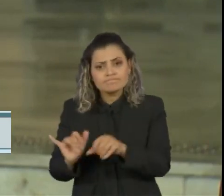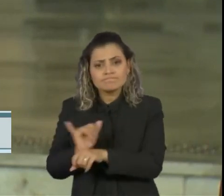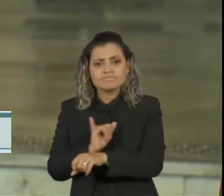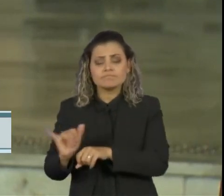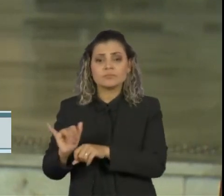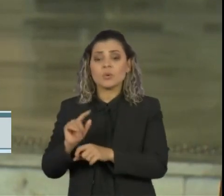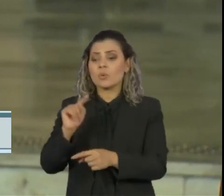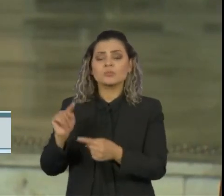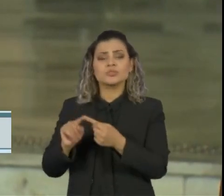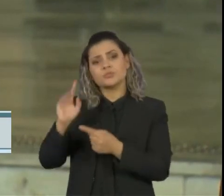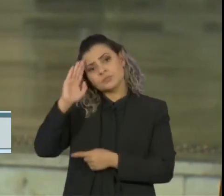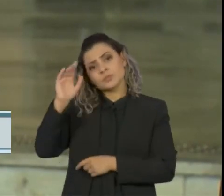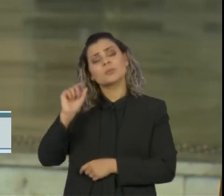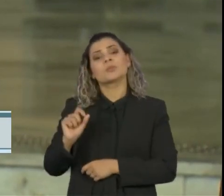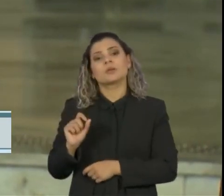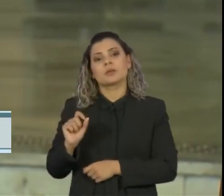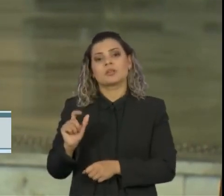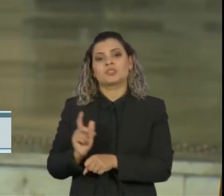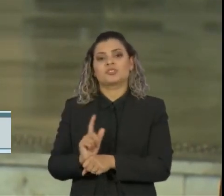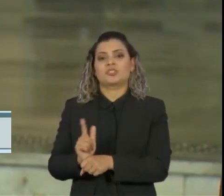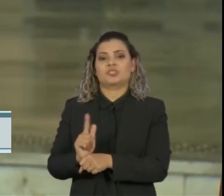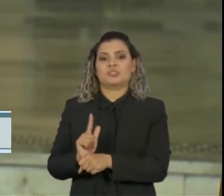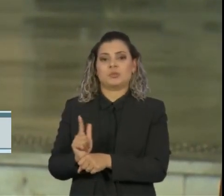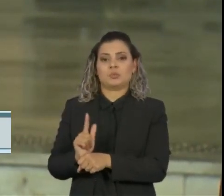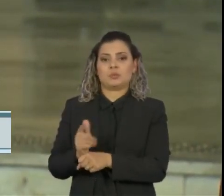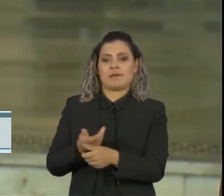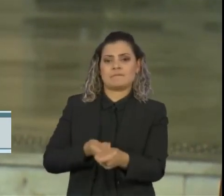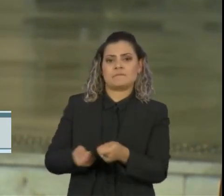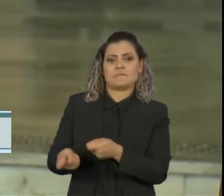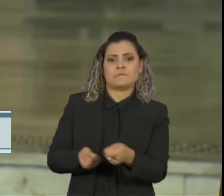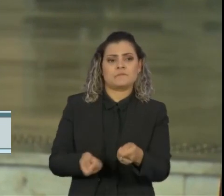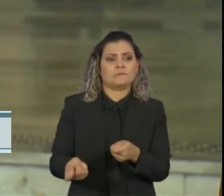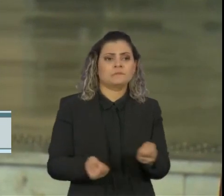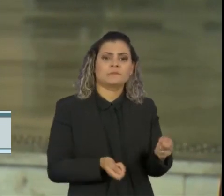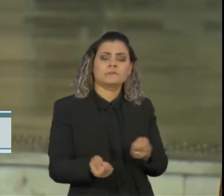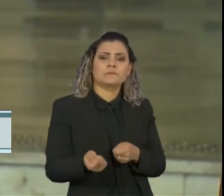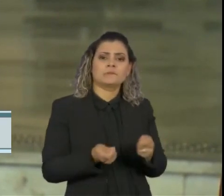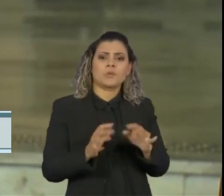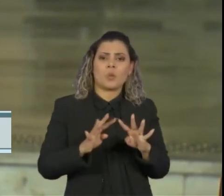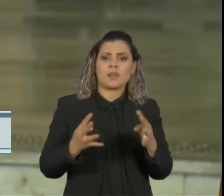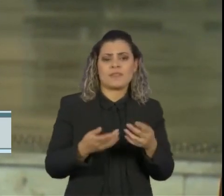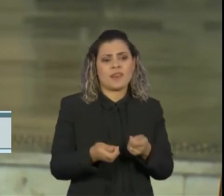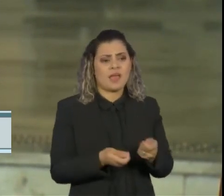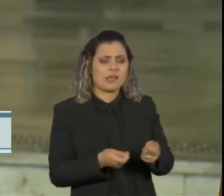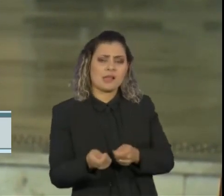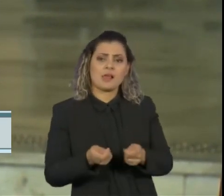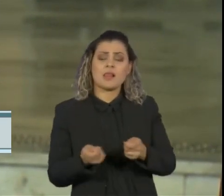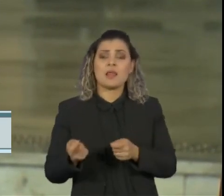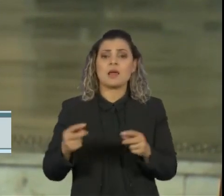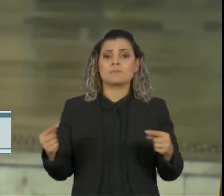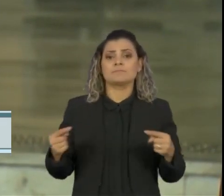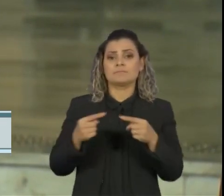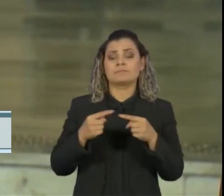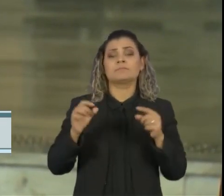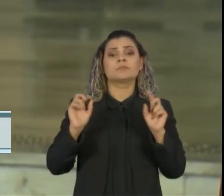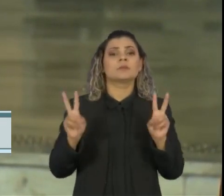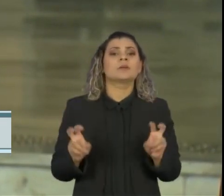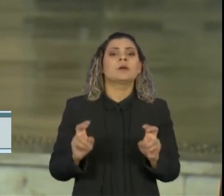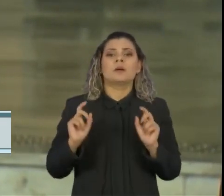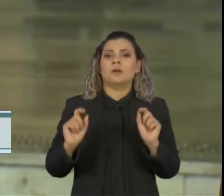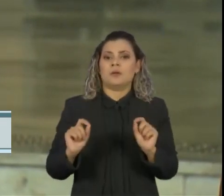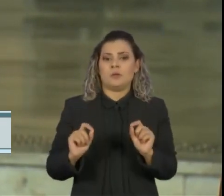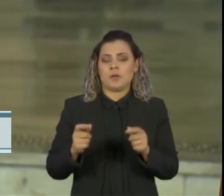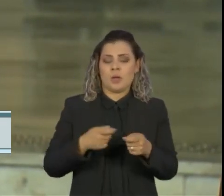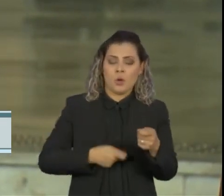objetivo justamente fazer a gestão dessa crise, a gestão dessa quarentena, de forma a compatibilizar as